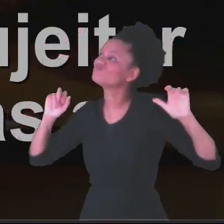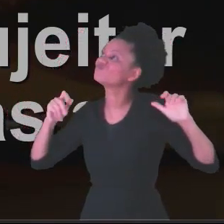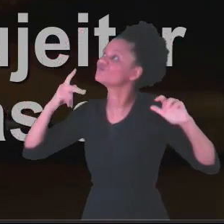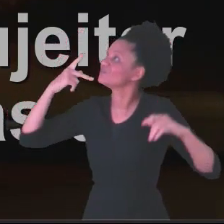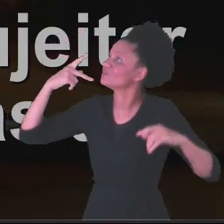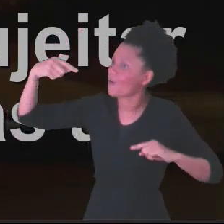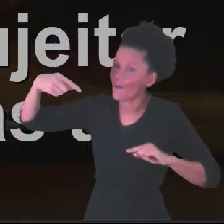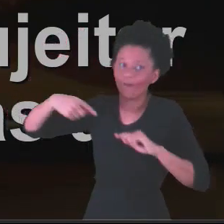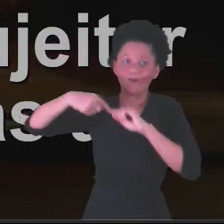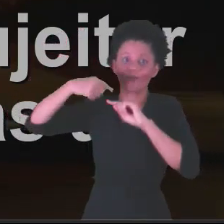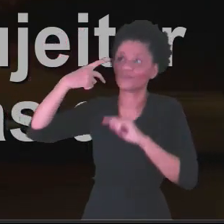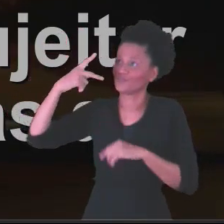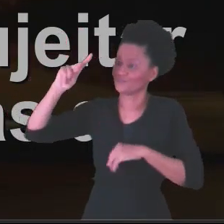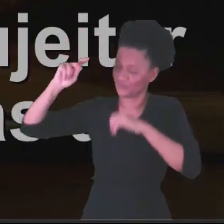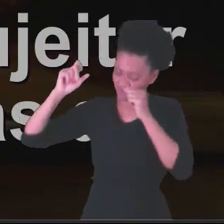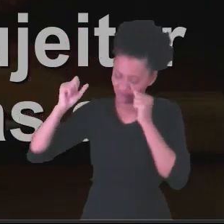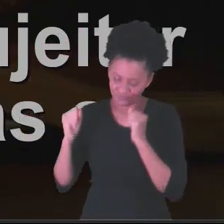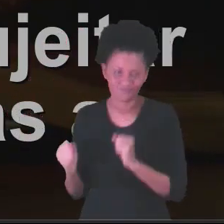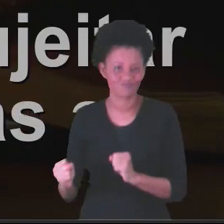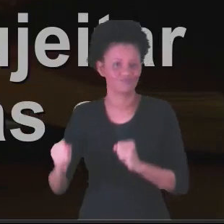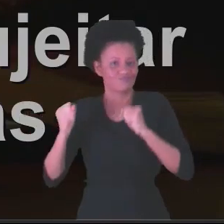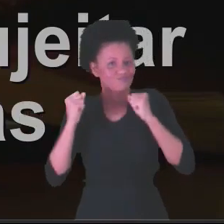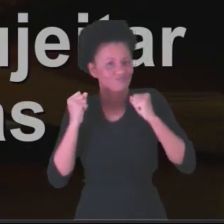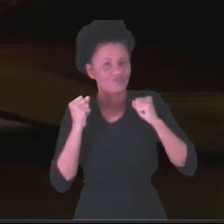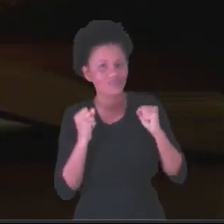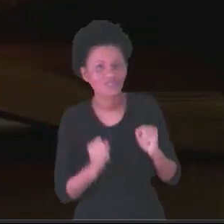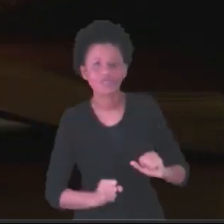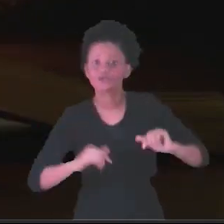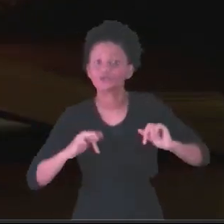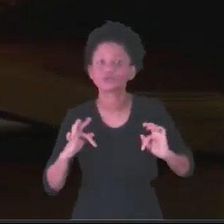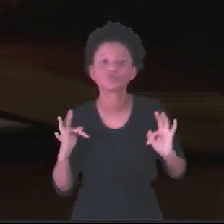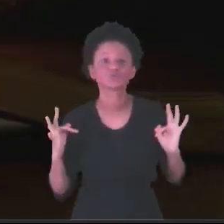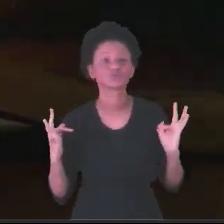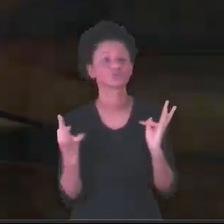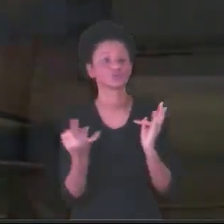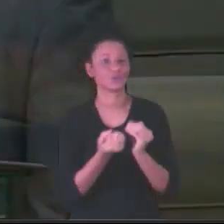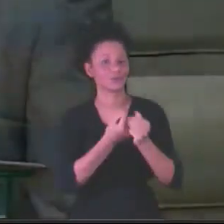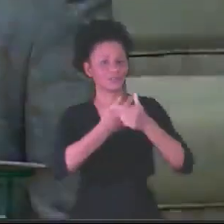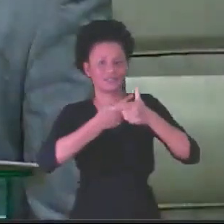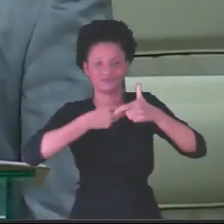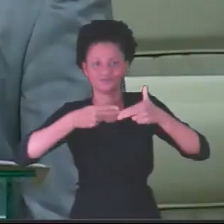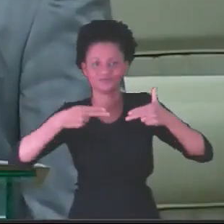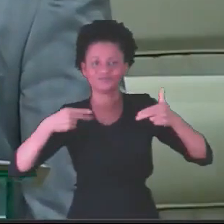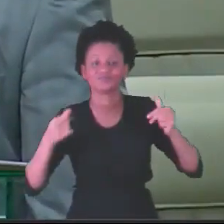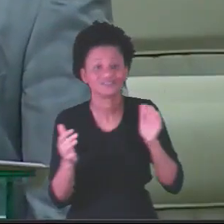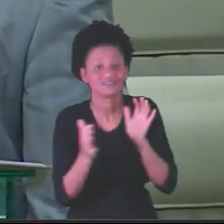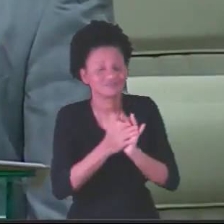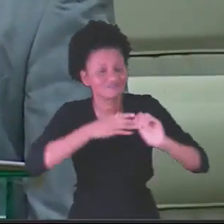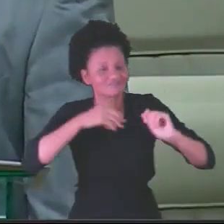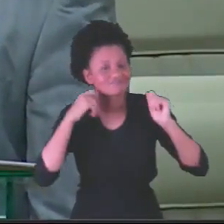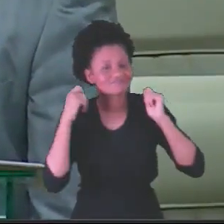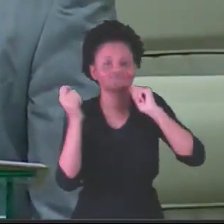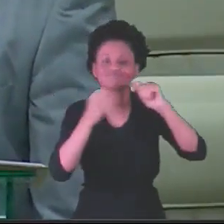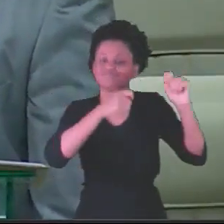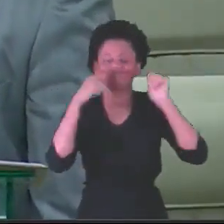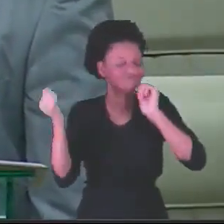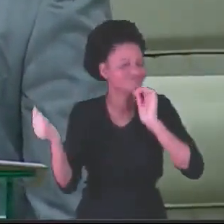poder de sujeitar também a si todas as coisas aleluia